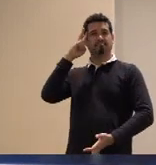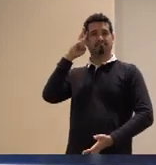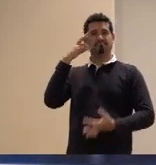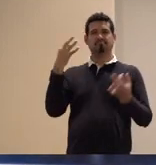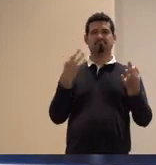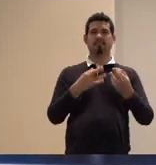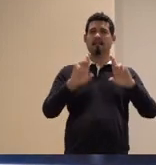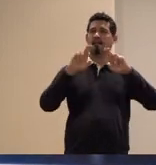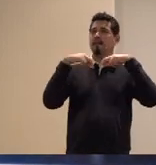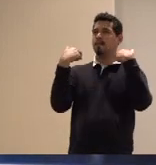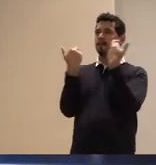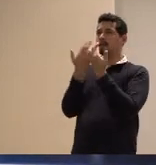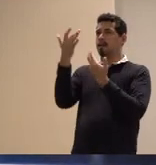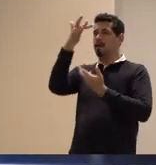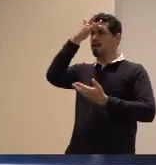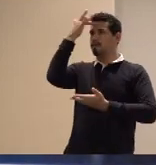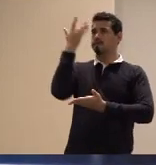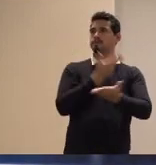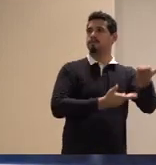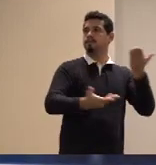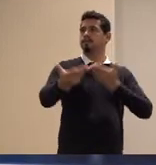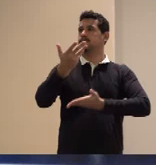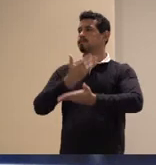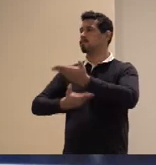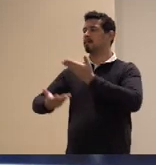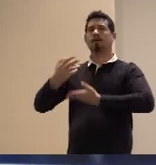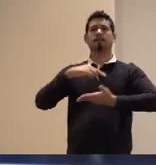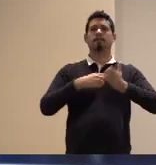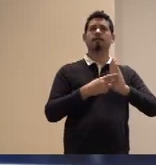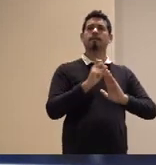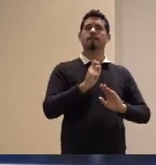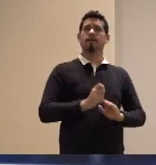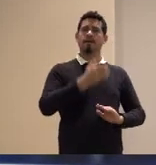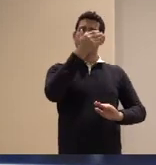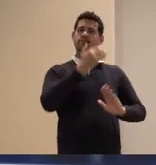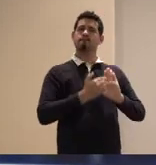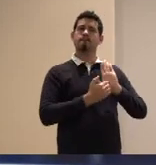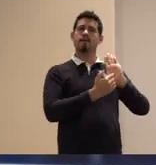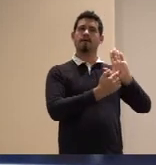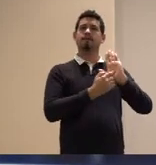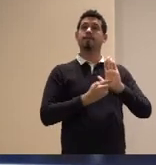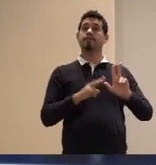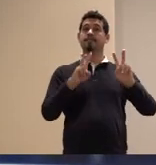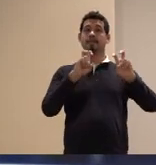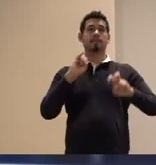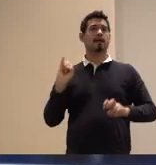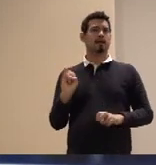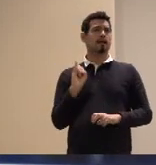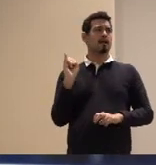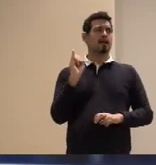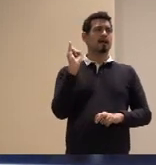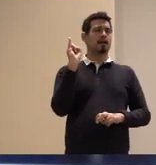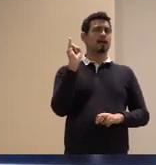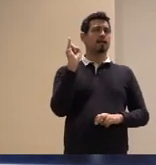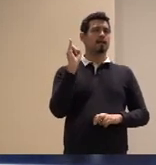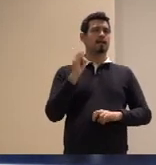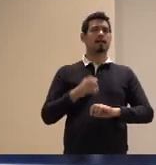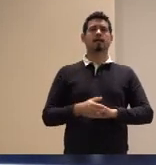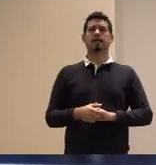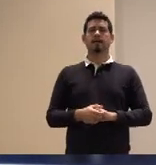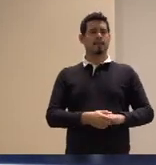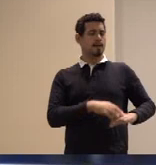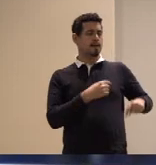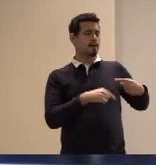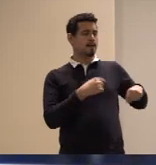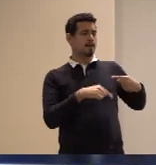reuni esse público, isso é prova de que o tema é importante e de